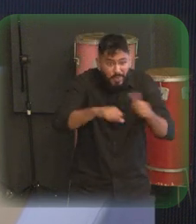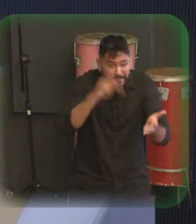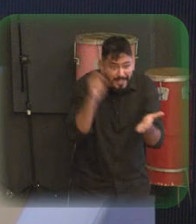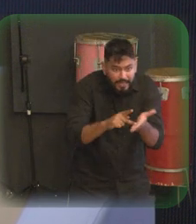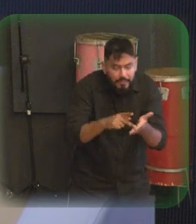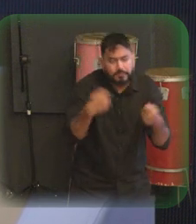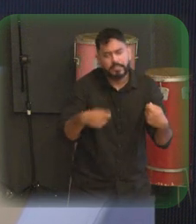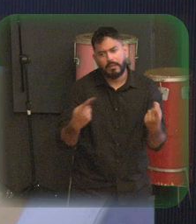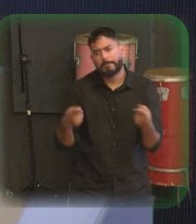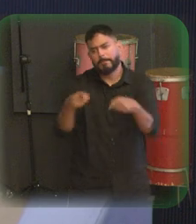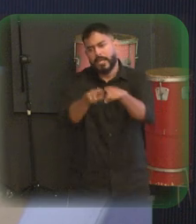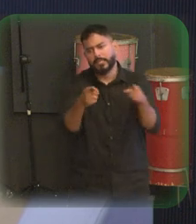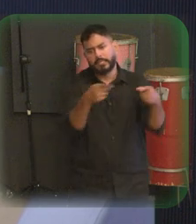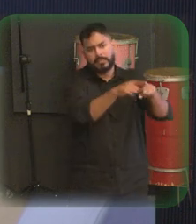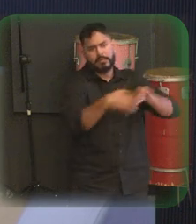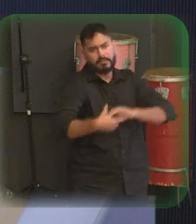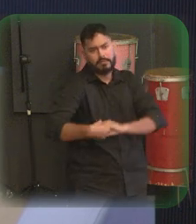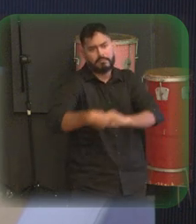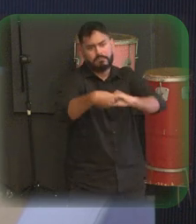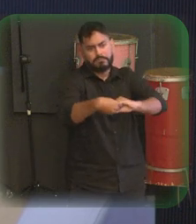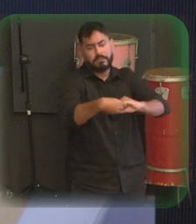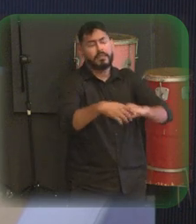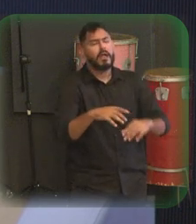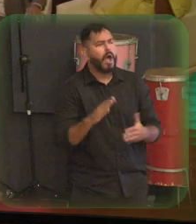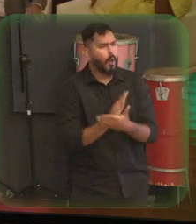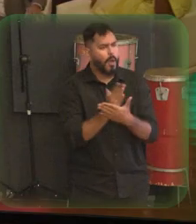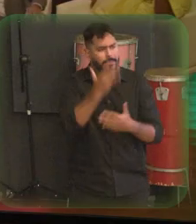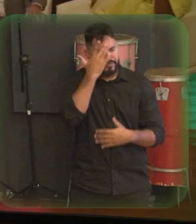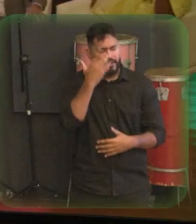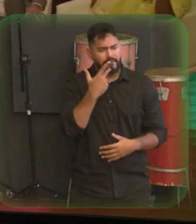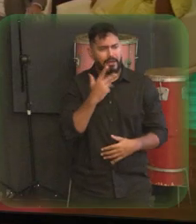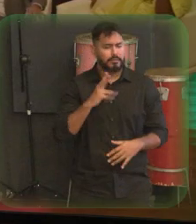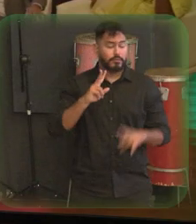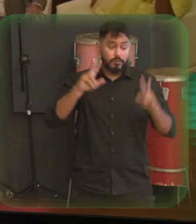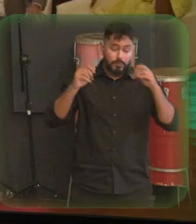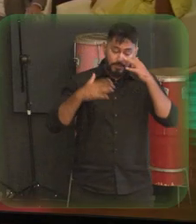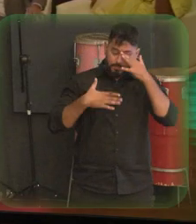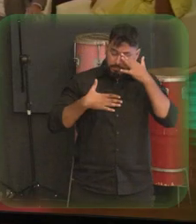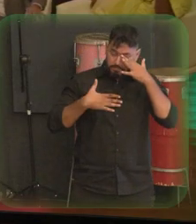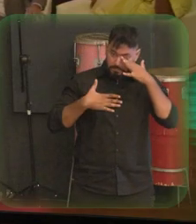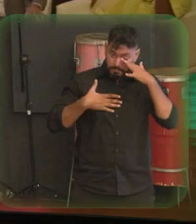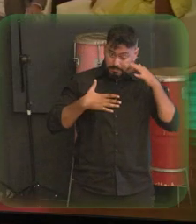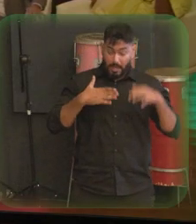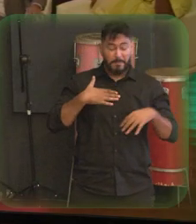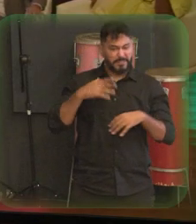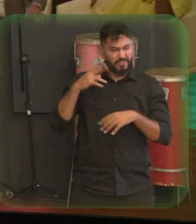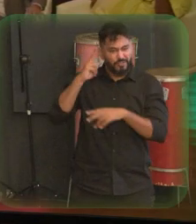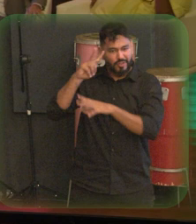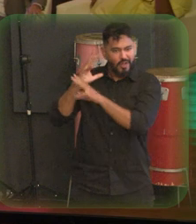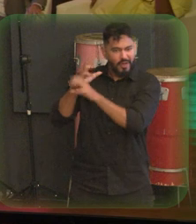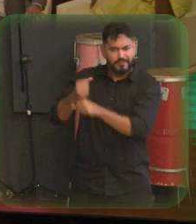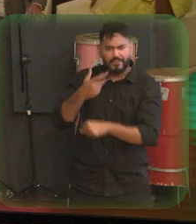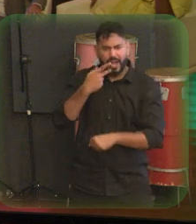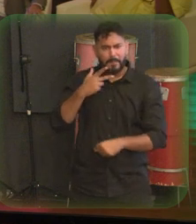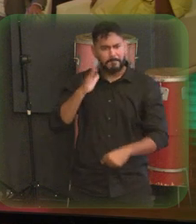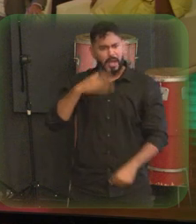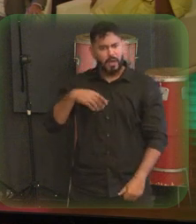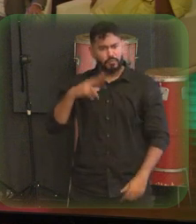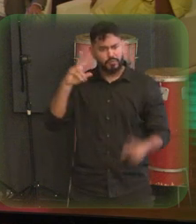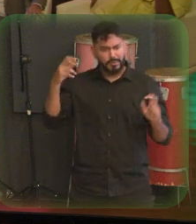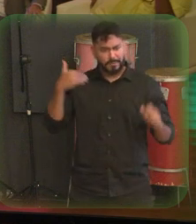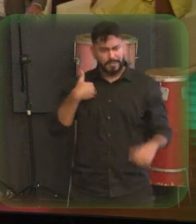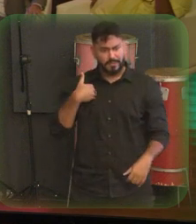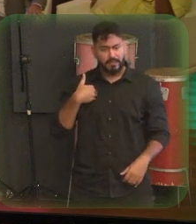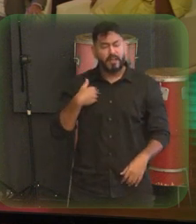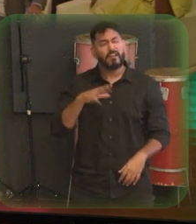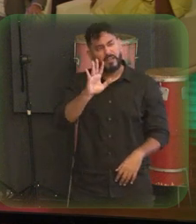mãos. E tem gente que usa um pouco da minha história para tentar falar mal sobre mim. Diz assim, no maior trauma